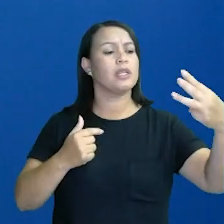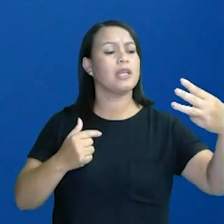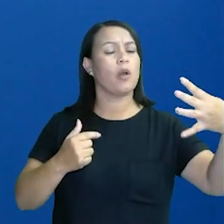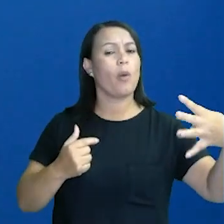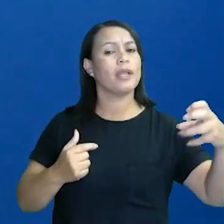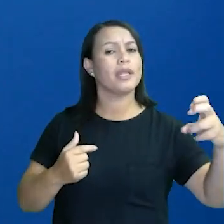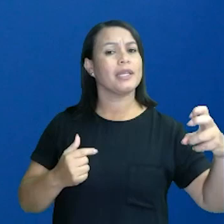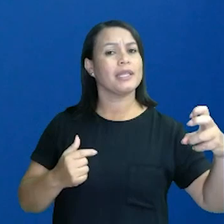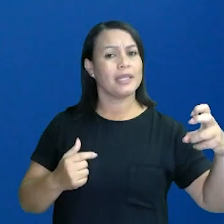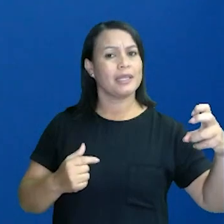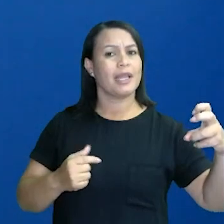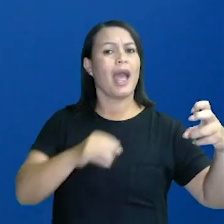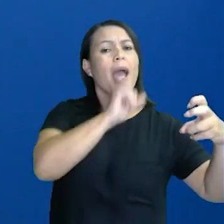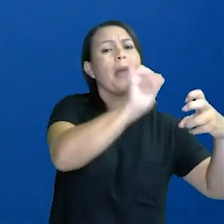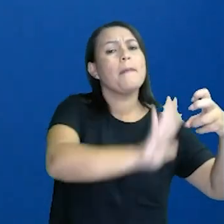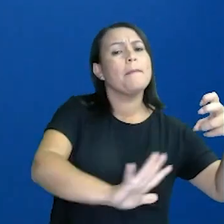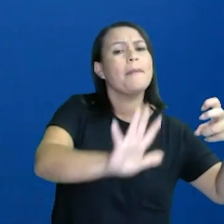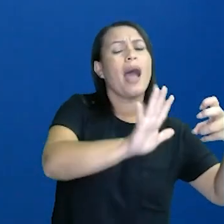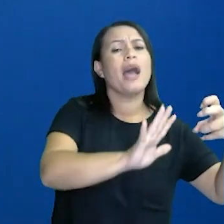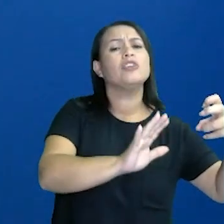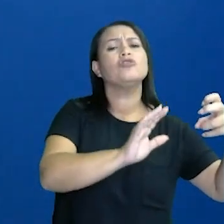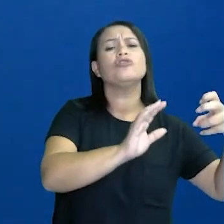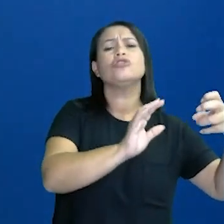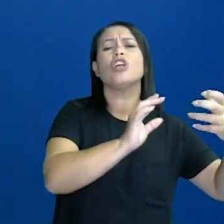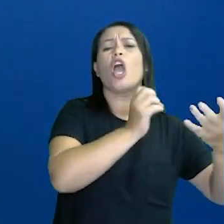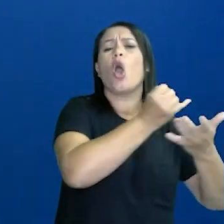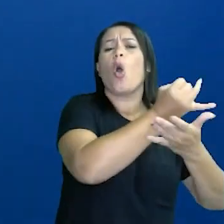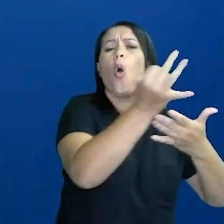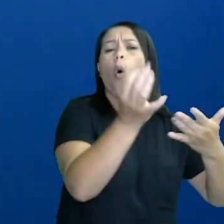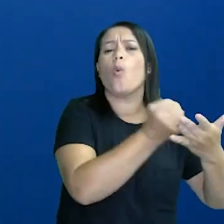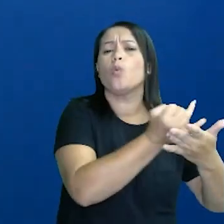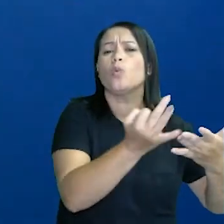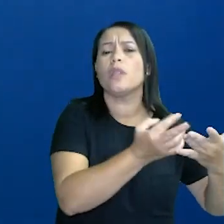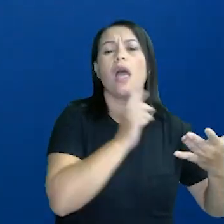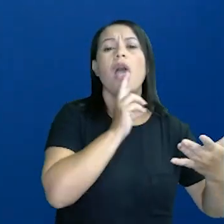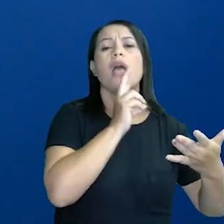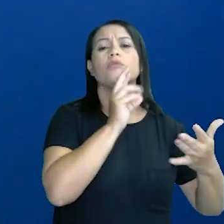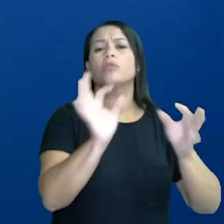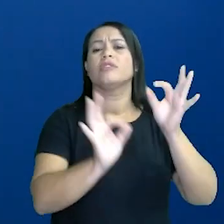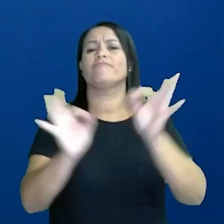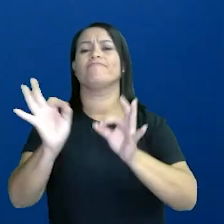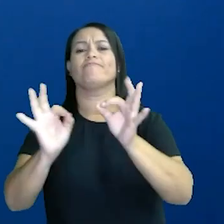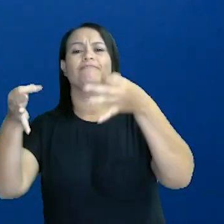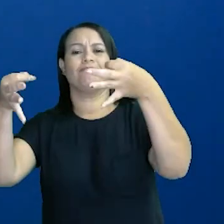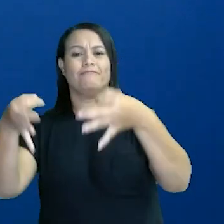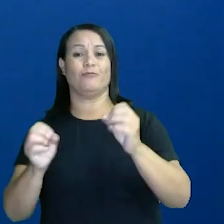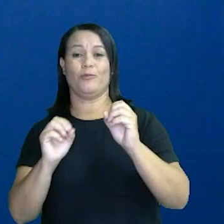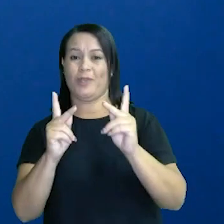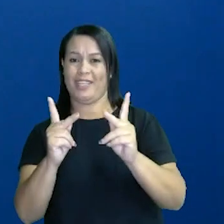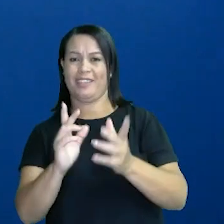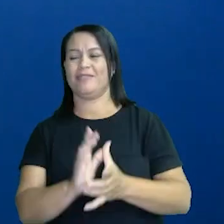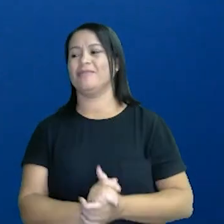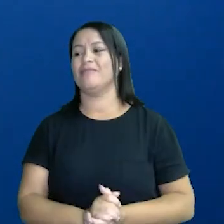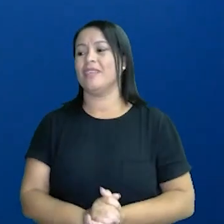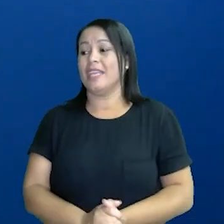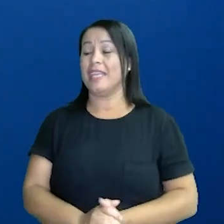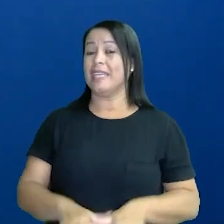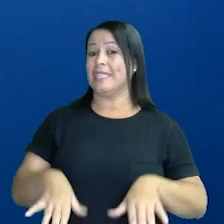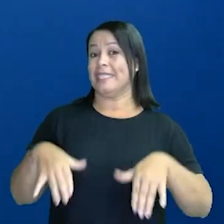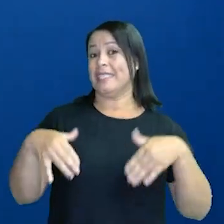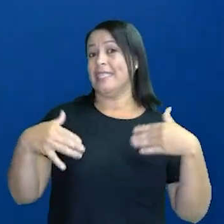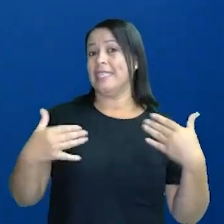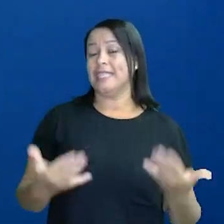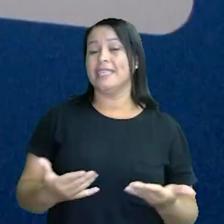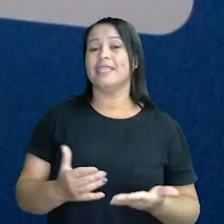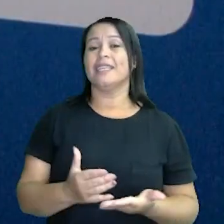a quarta e a quinta figura. Contar direitinho e responder tudo bem certinho, tá ok?